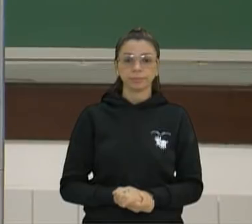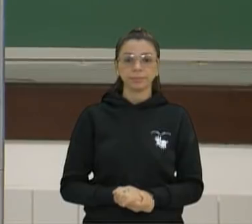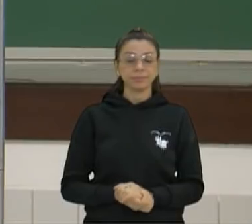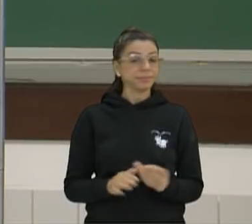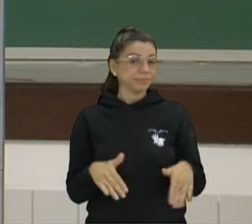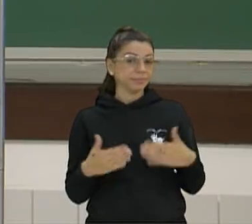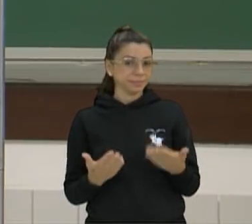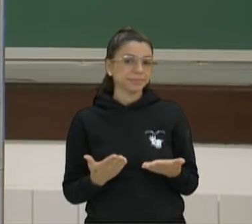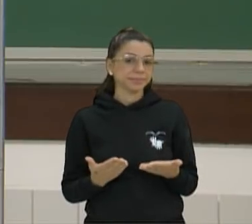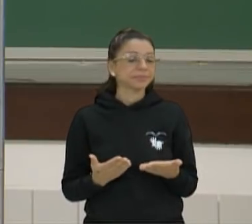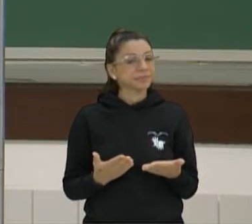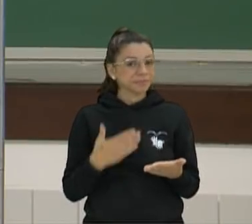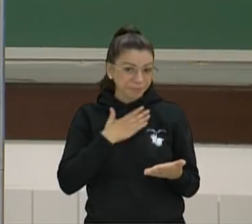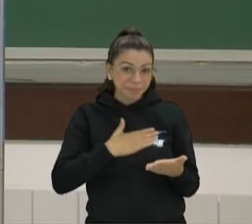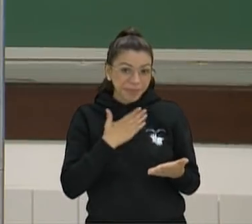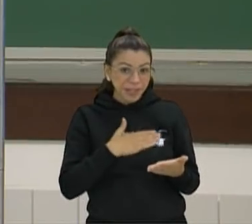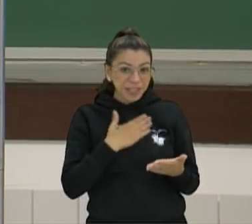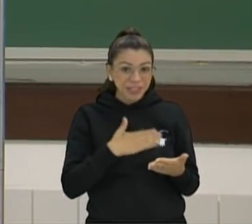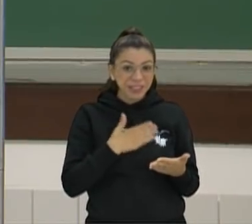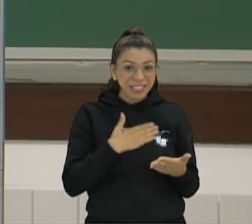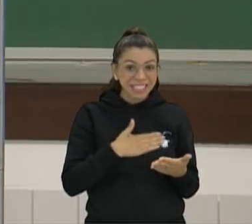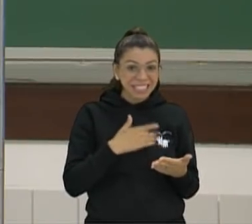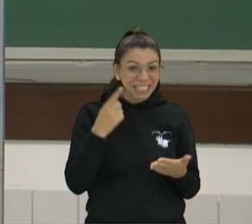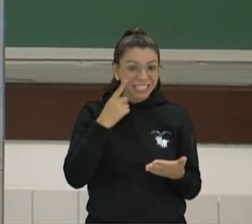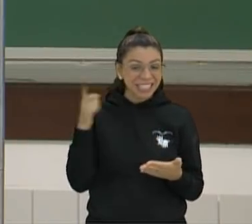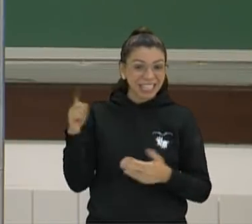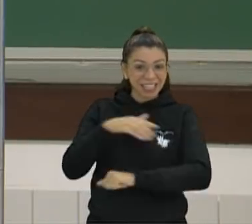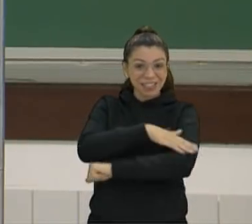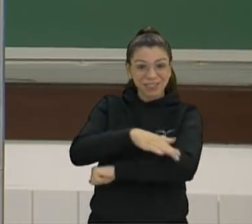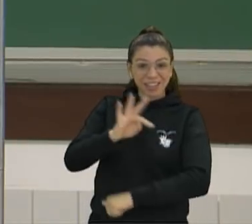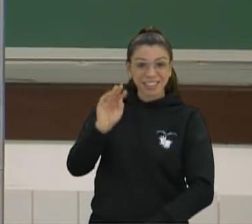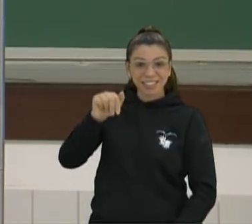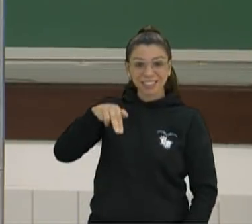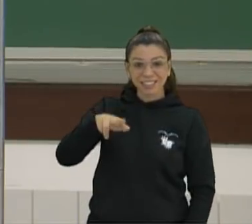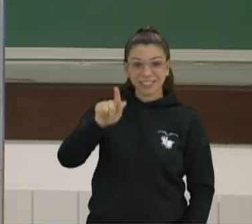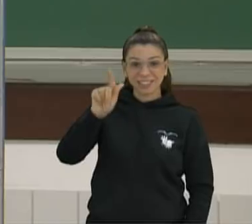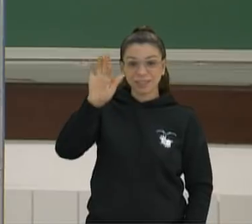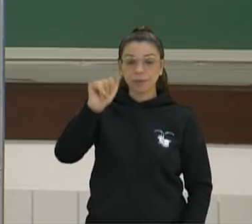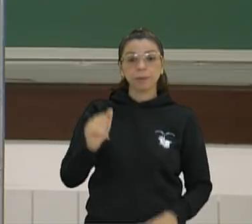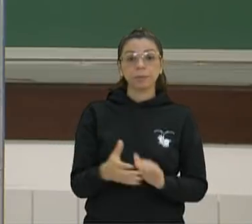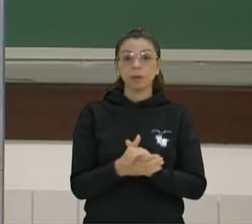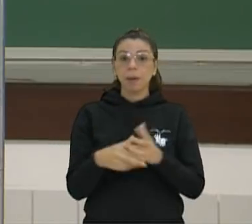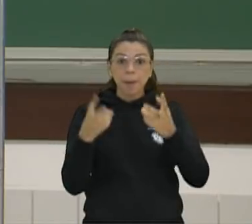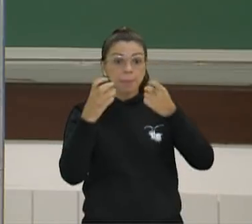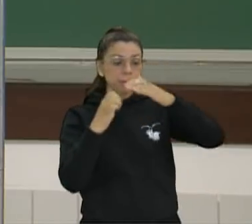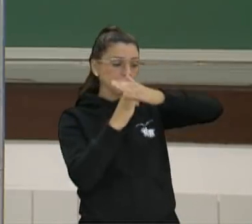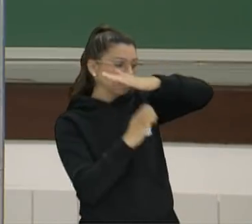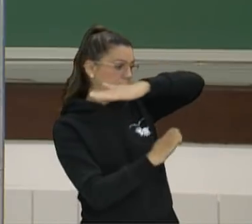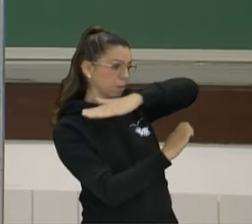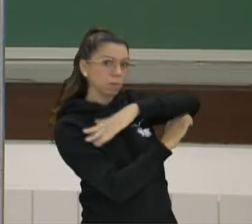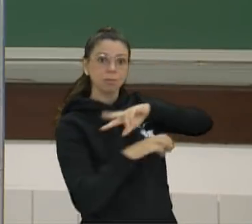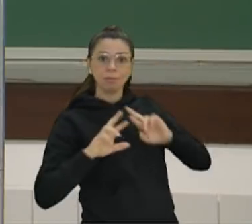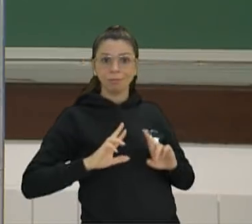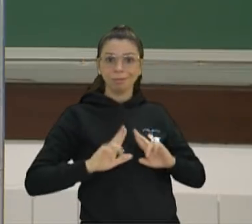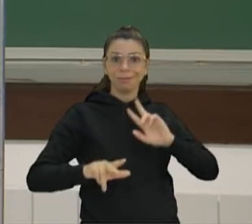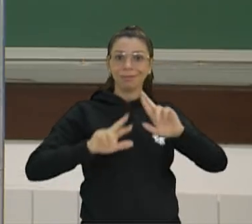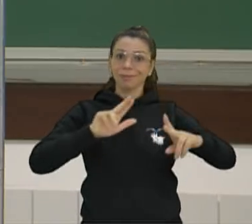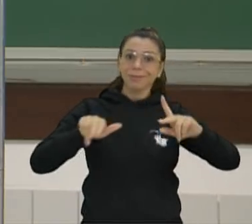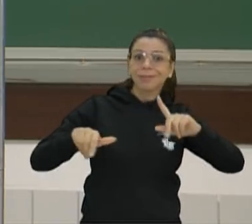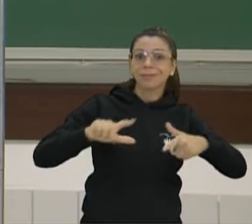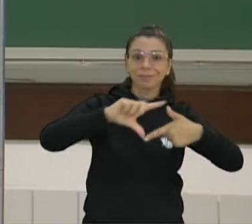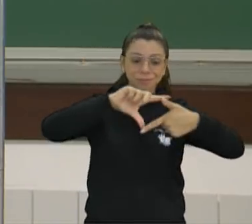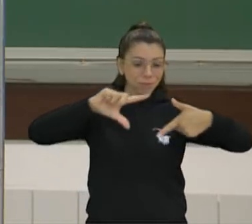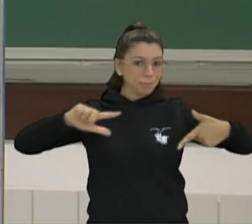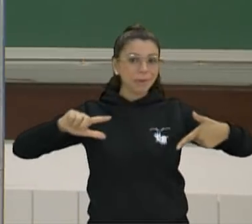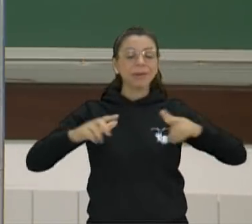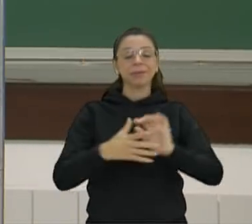E aí, pessoal, gostaram do que vocês viram no Parque Tanguá? Veja que a estrutura lá do Mirante, ela tem várias figuras geométricas, e daí